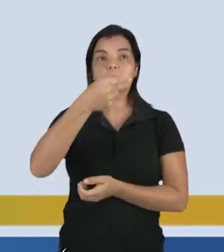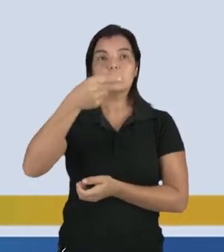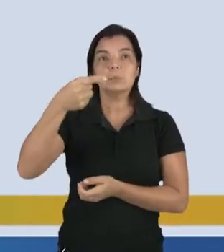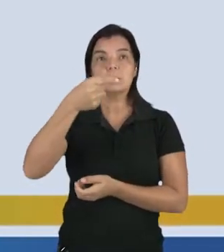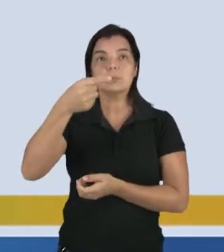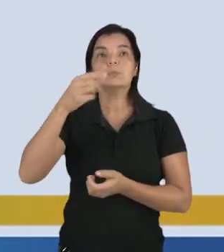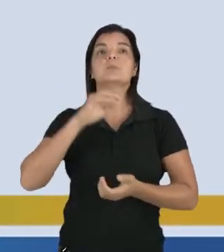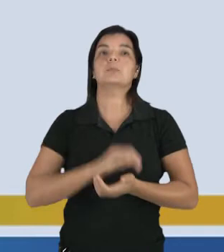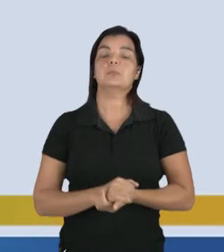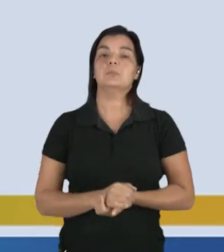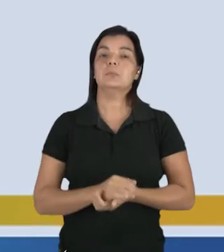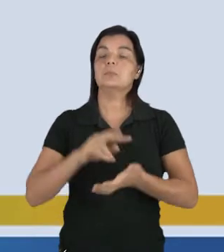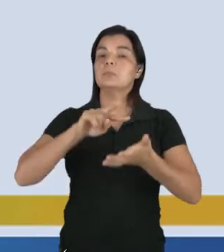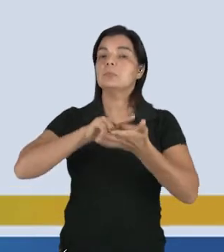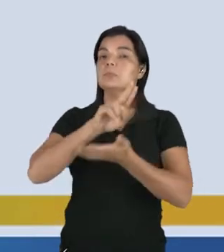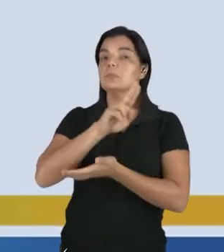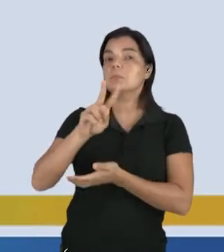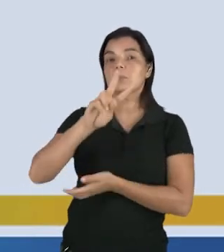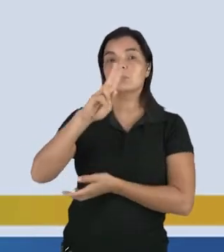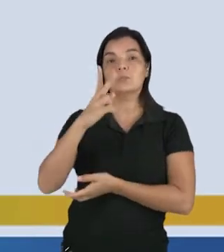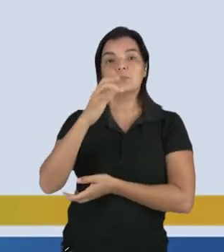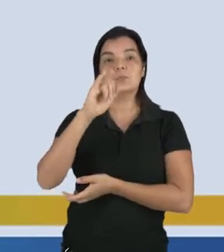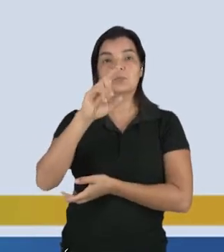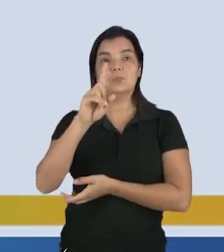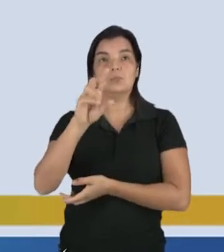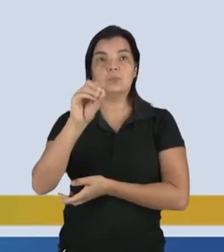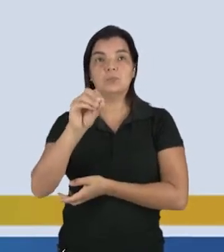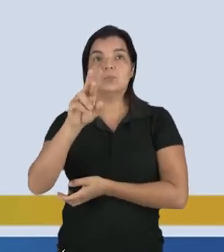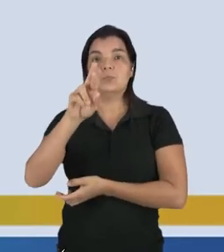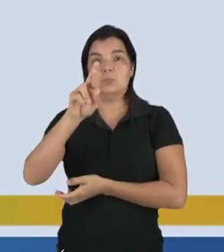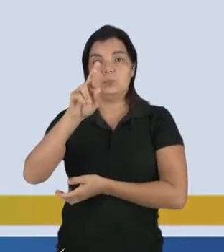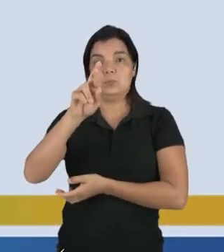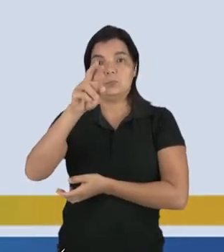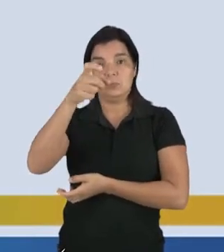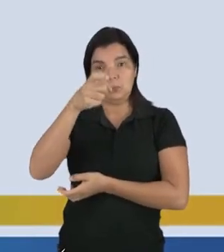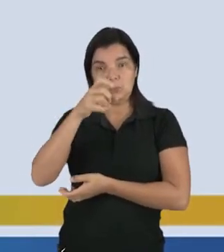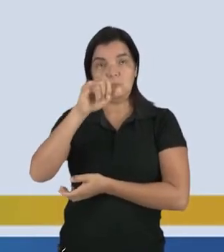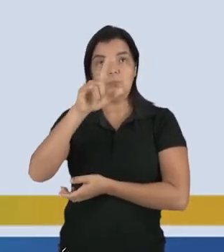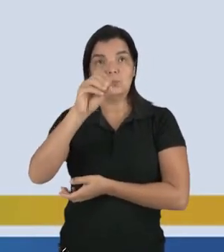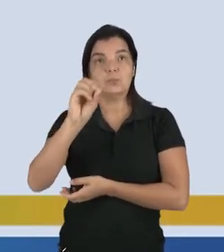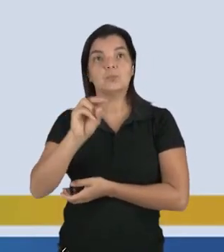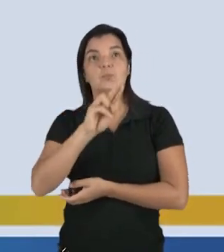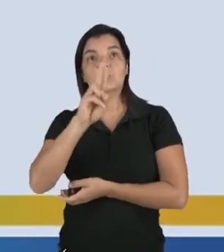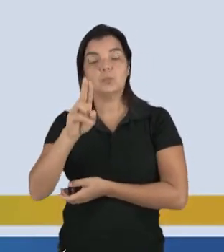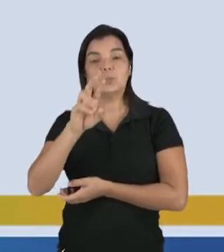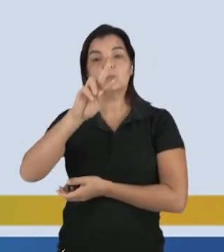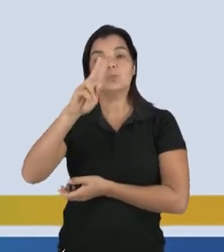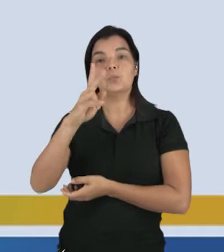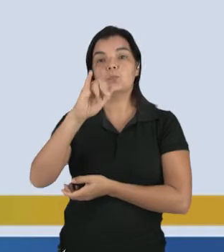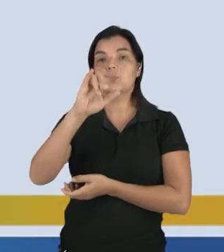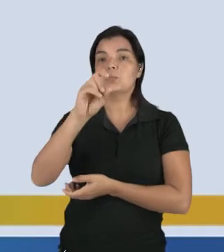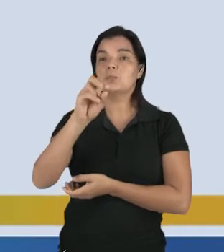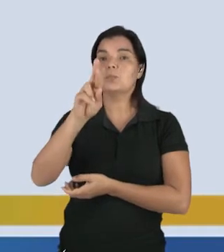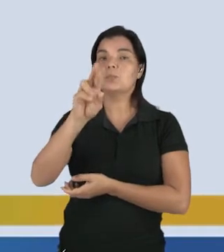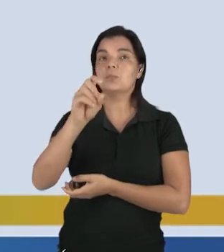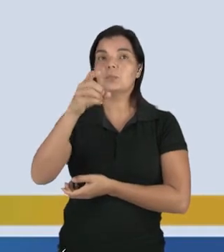OH-. E esse OH-, ele é chamado ou classificado como hidróxido